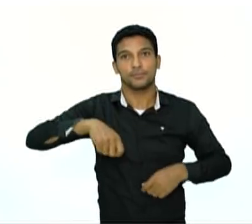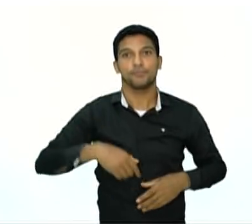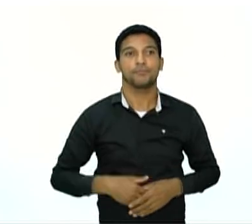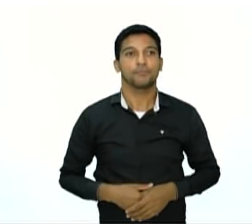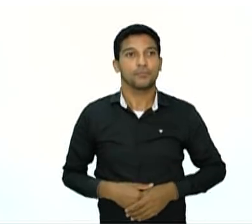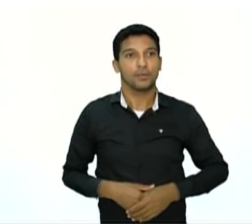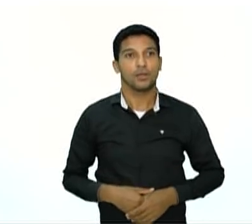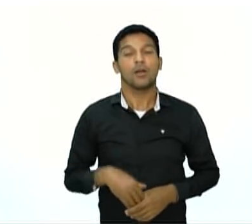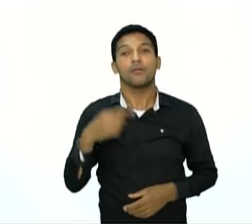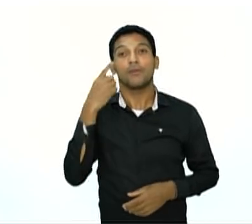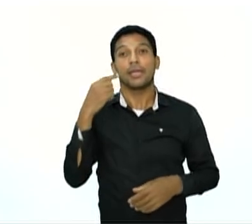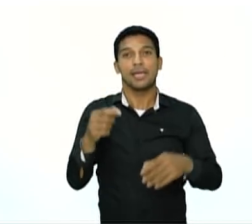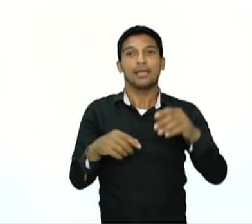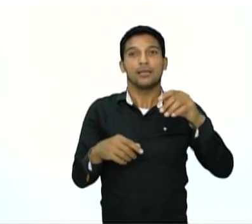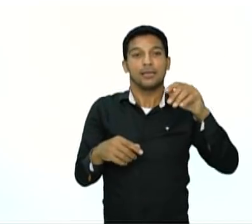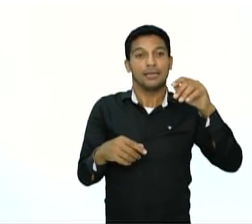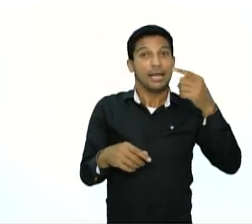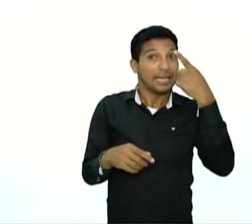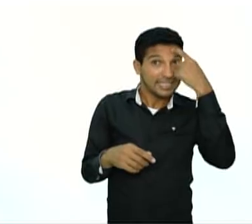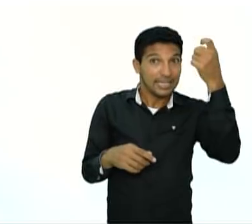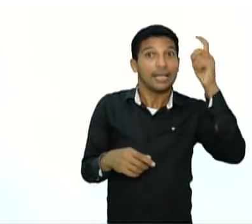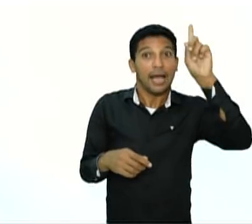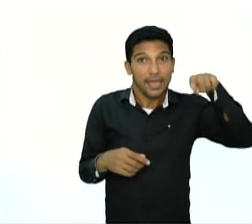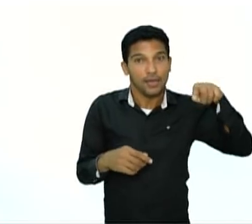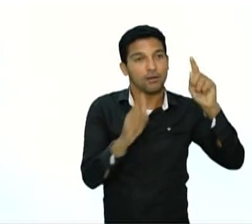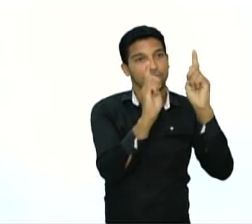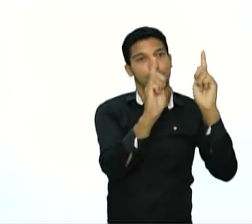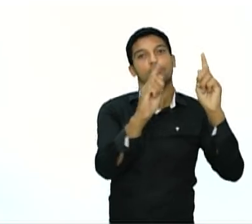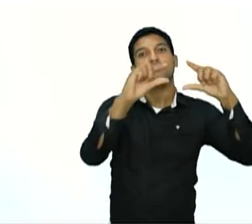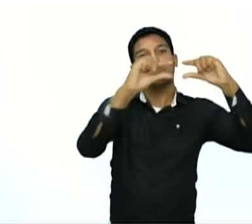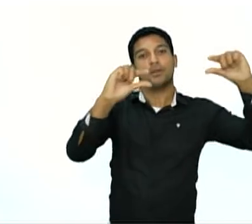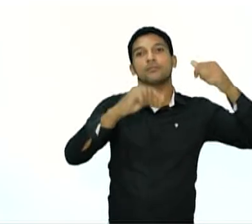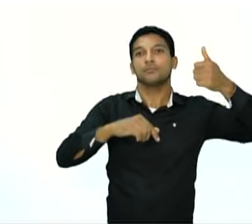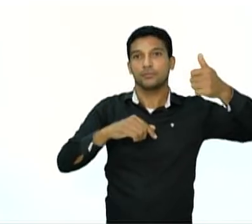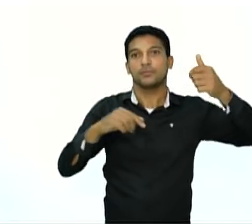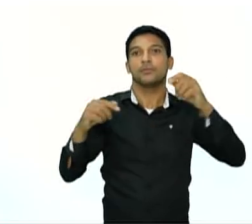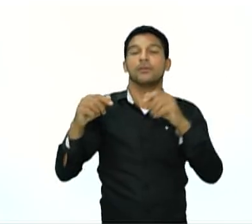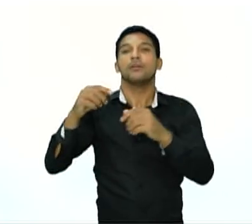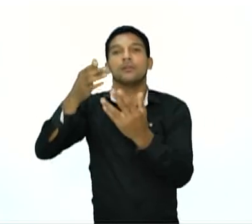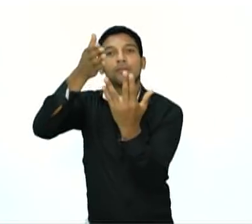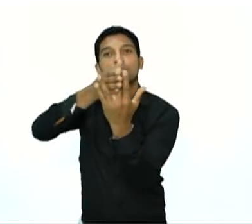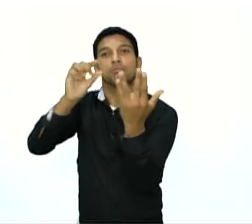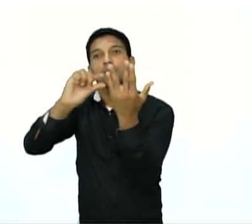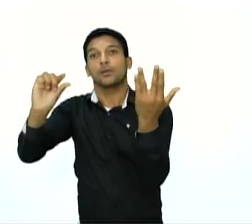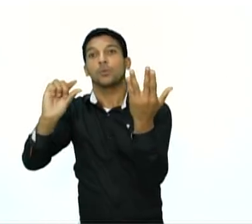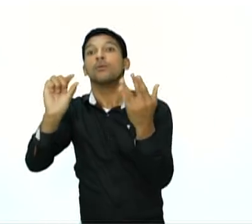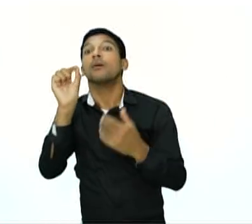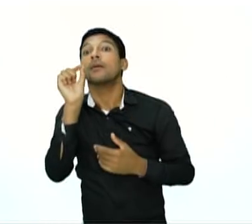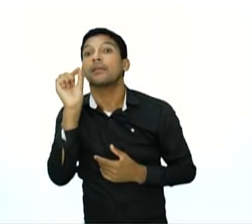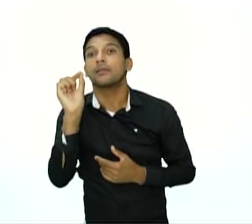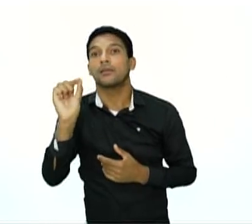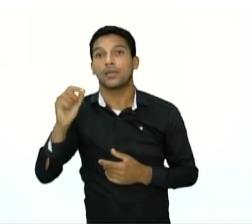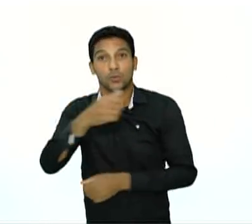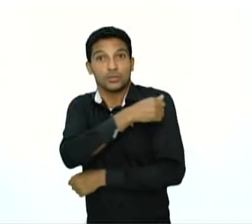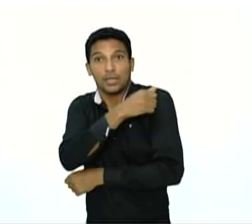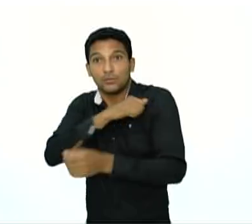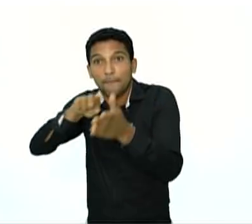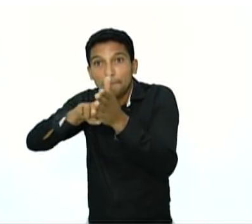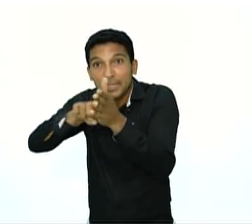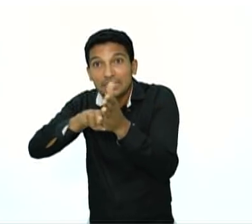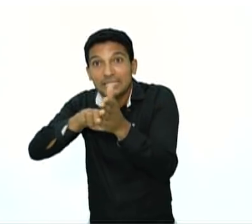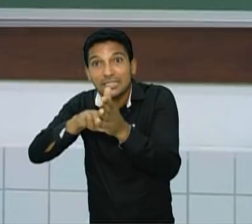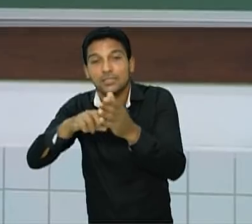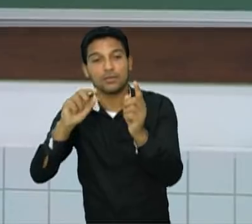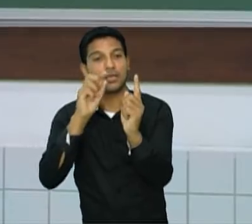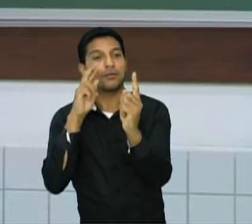a primeira oração, um verbo, uma oração. Que os alunos pesquisem as fontes. Segunda oração. Percebem? O